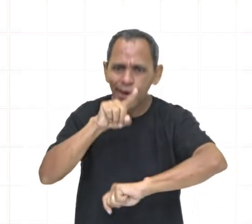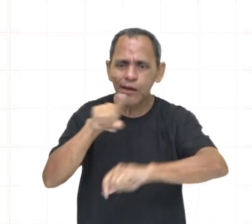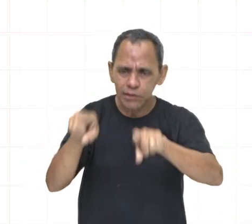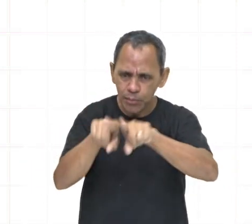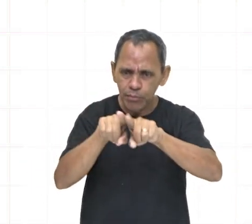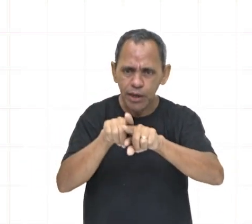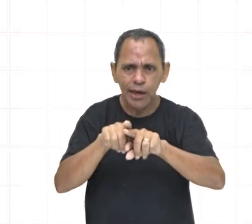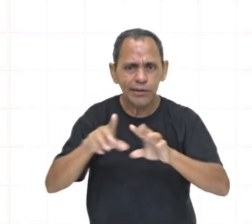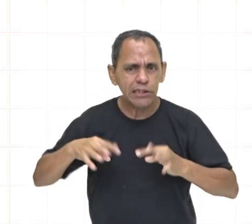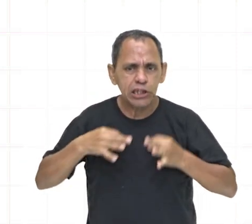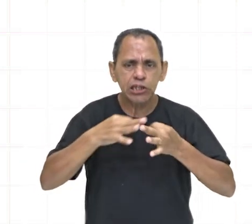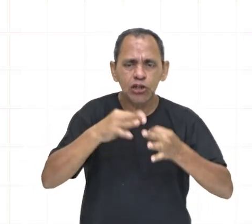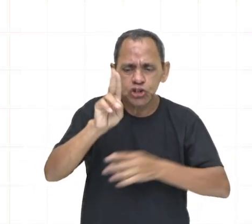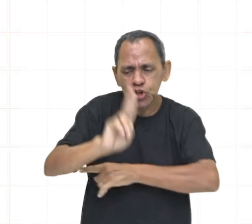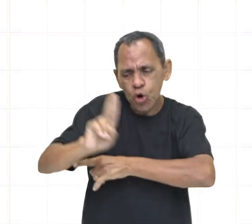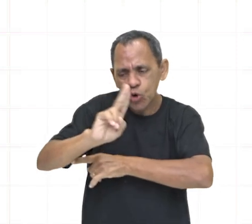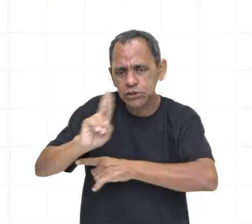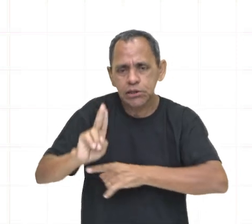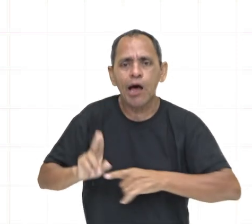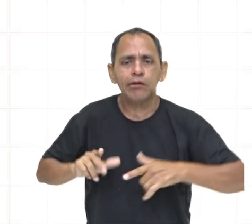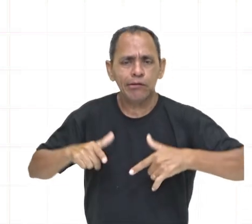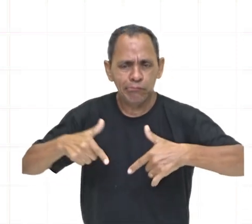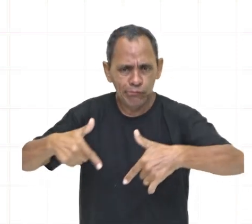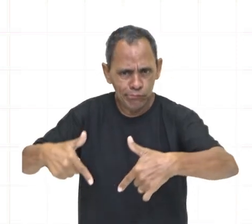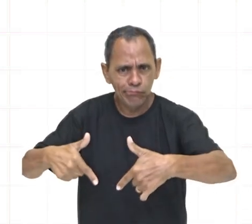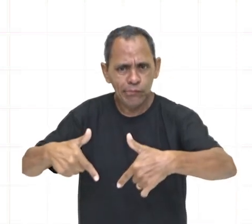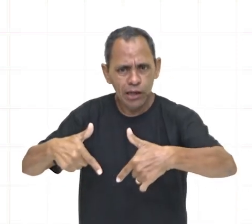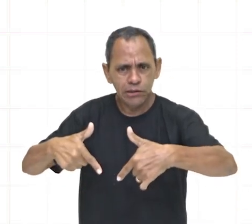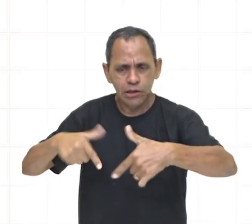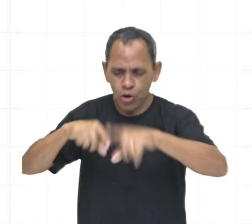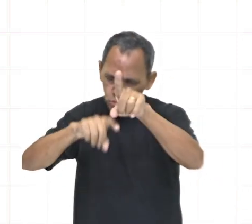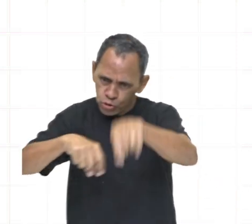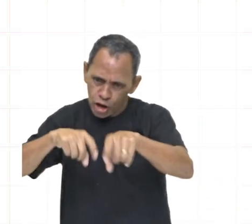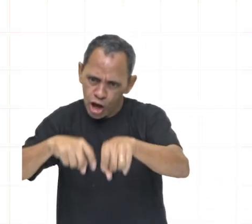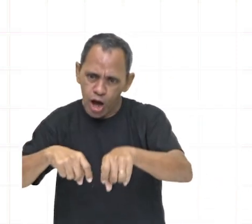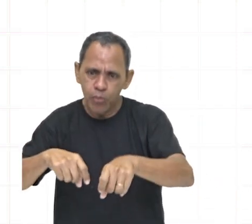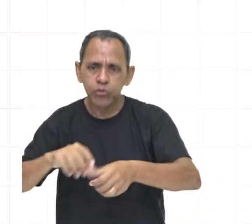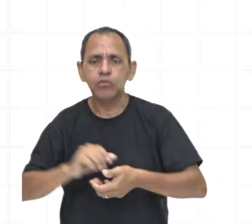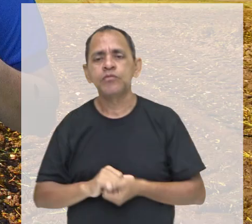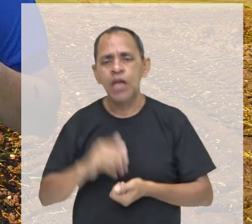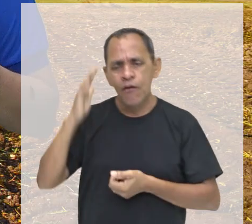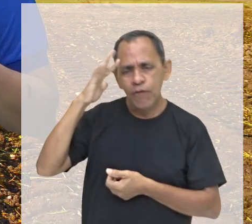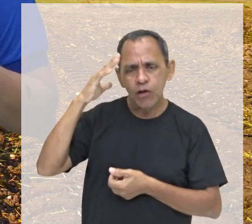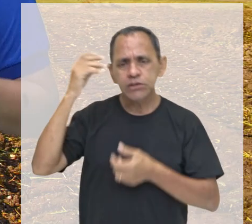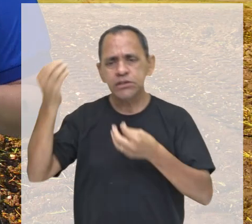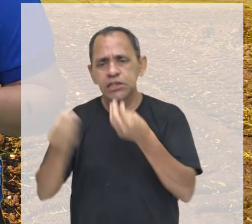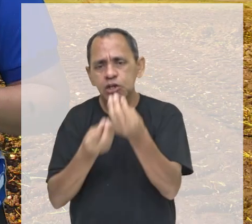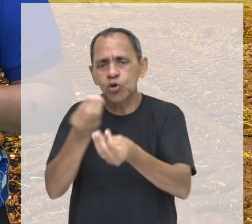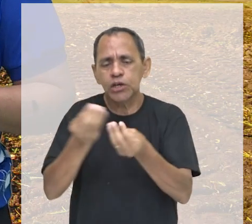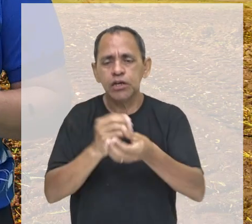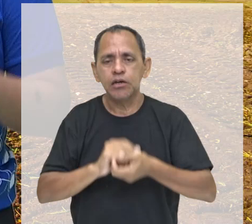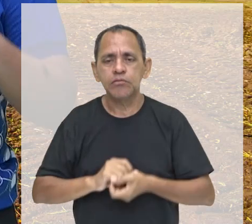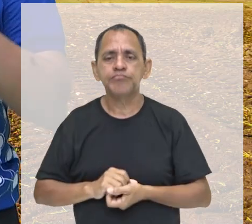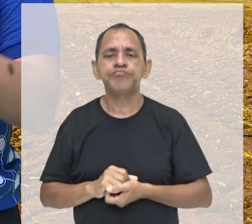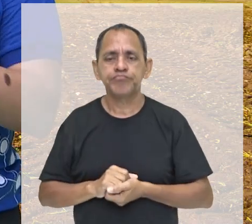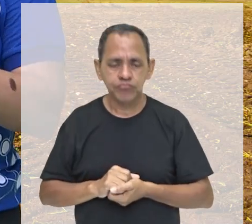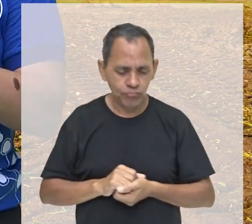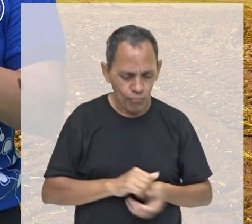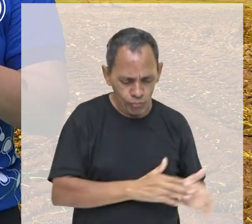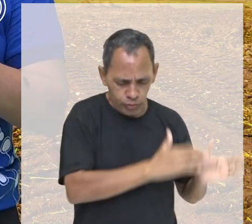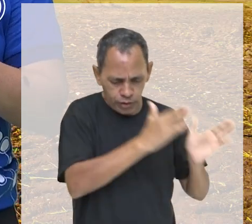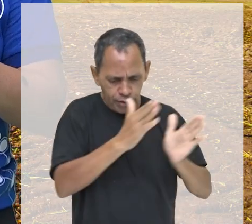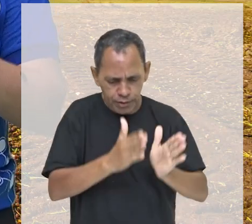utilizada também no campo, vai ocorrer, né, essas transições aí para o novo rural, tá?